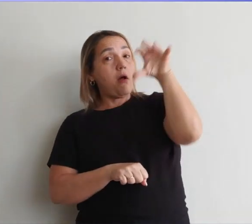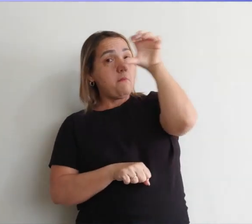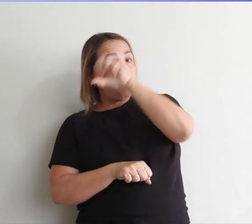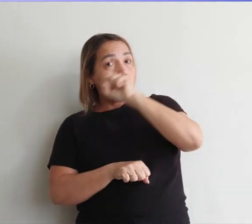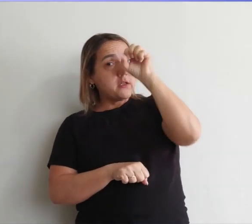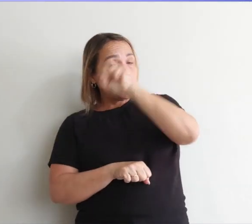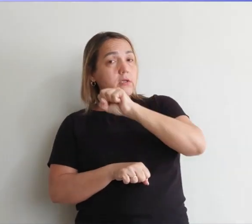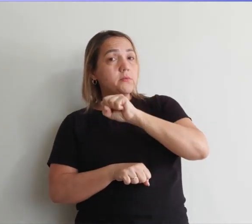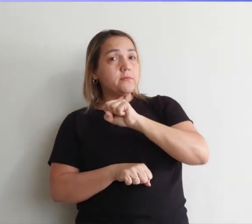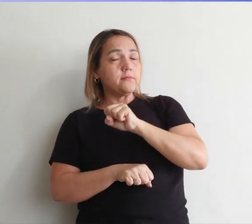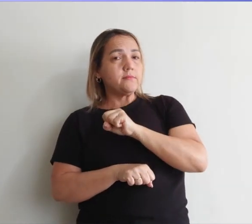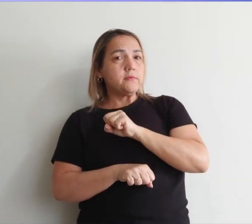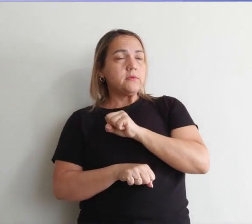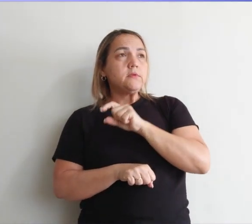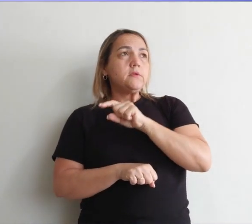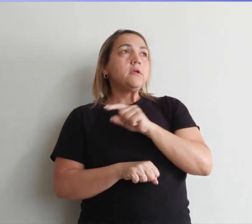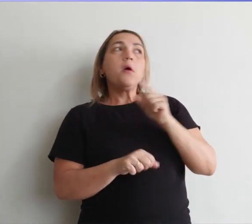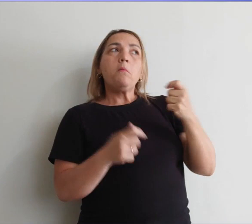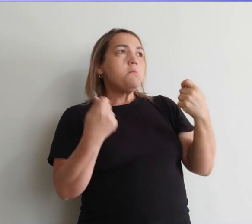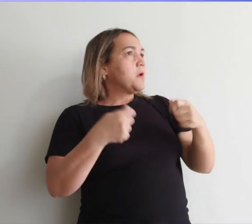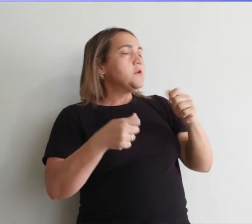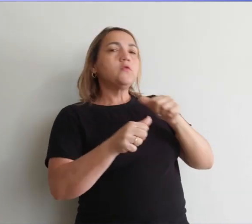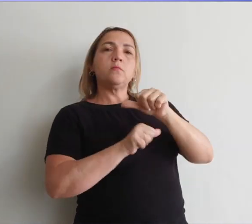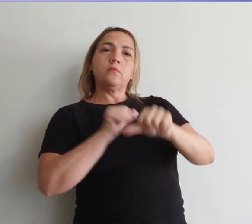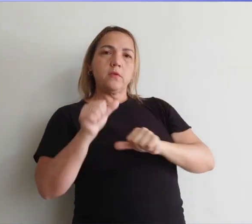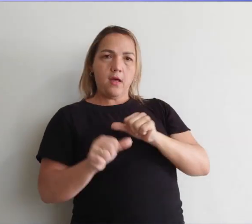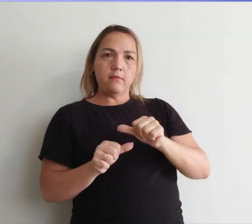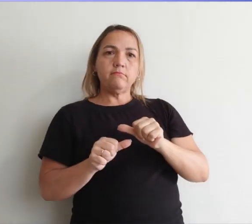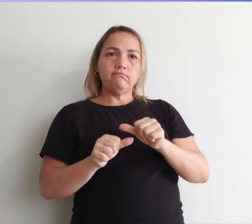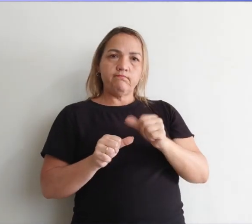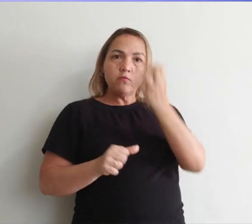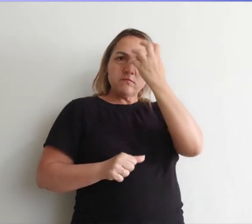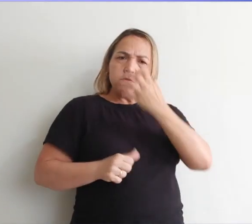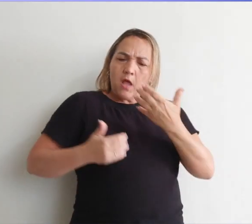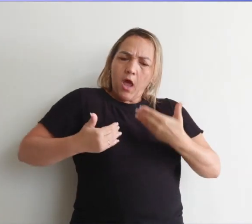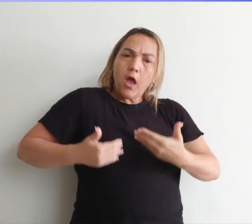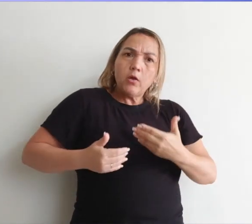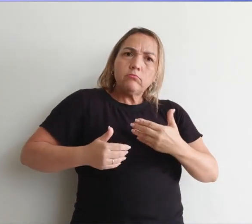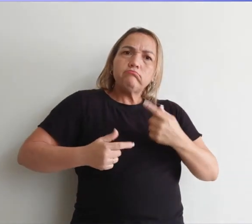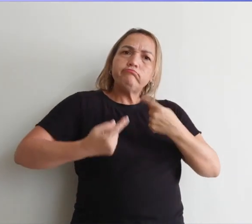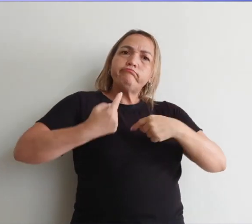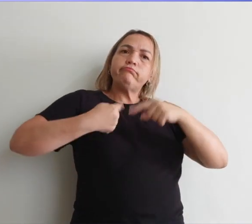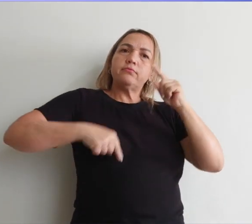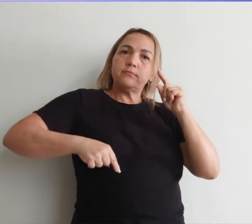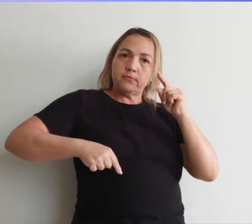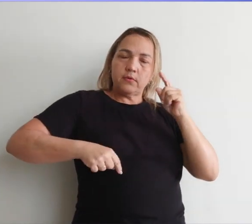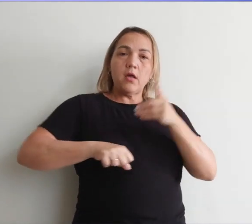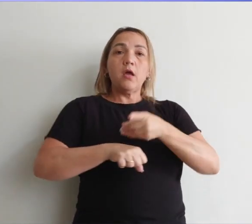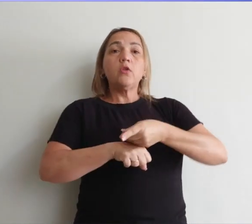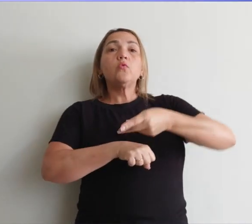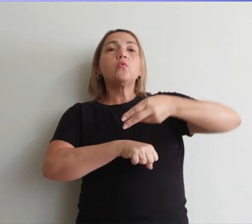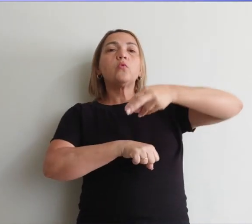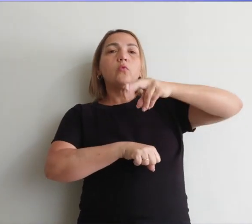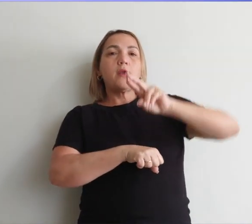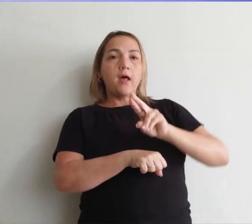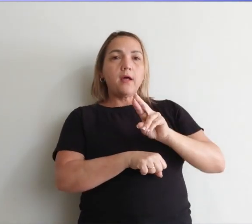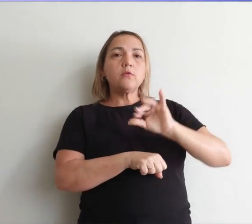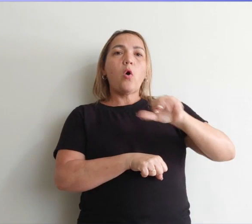que eu falei assim, não, tem que tomar jeito na vida. E aí no doutorado surgiu a oportunidade de